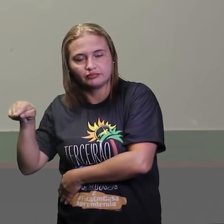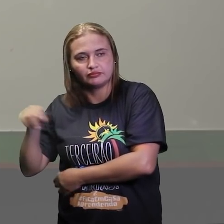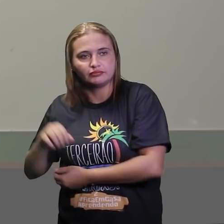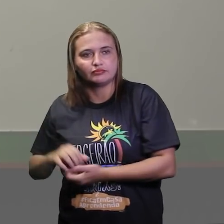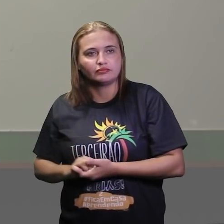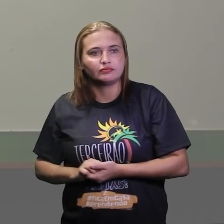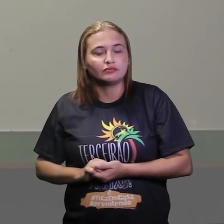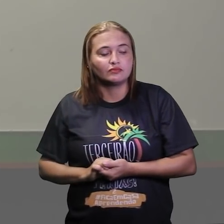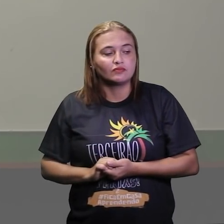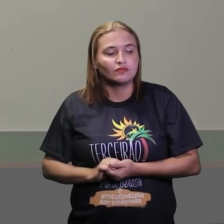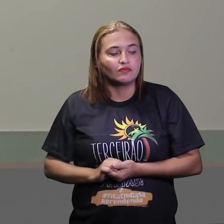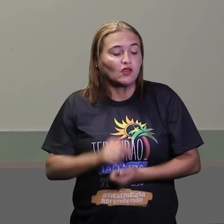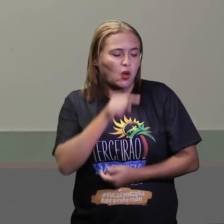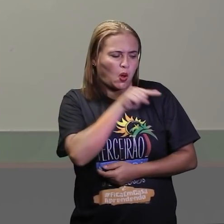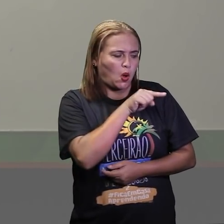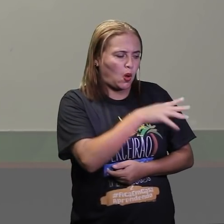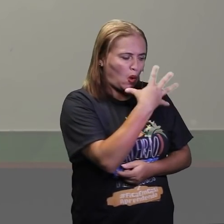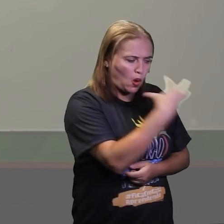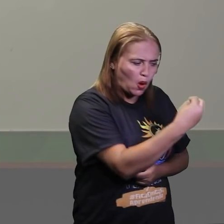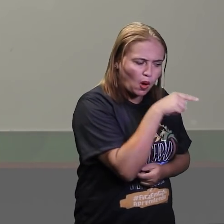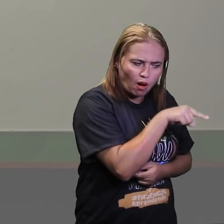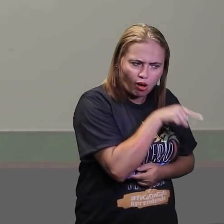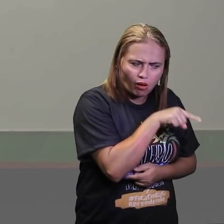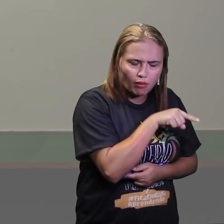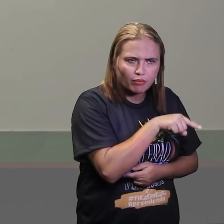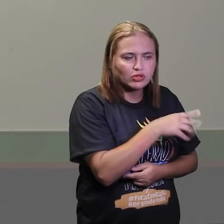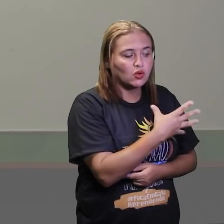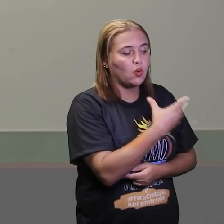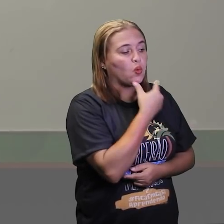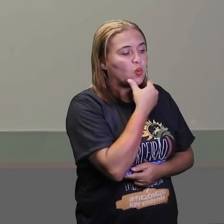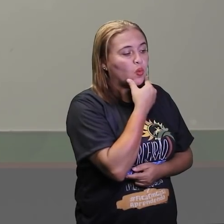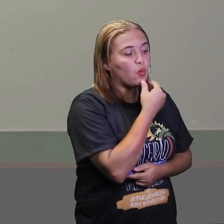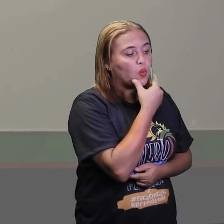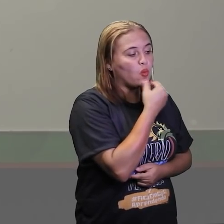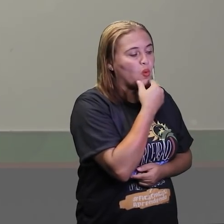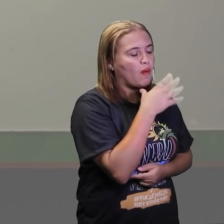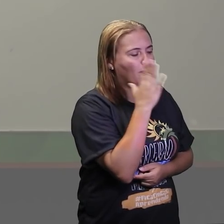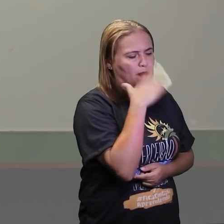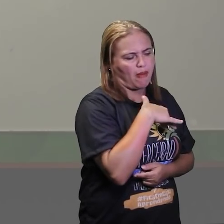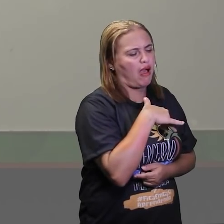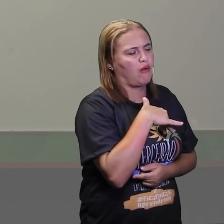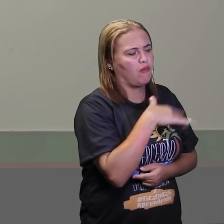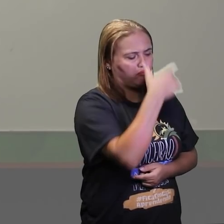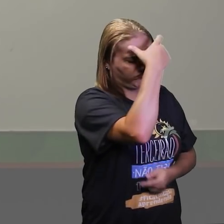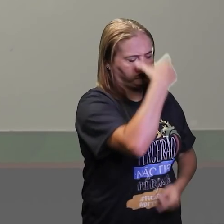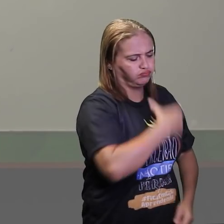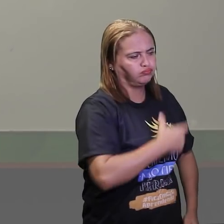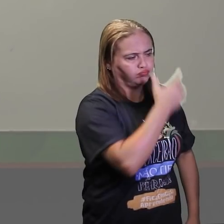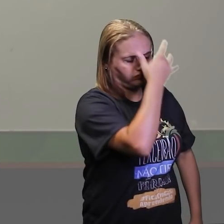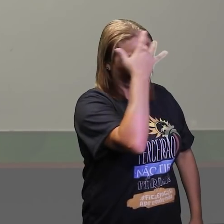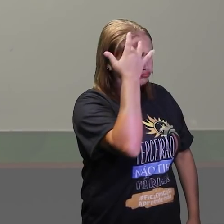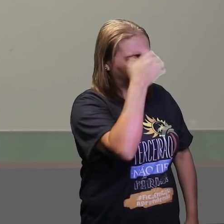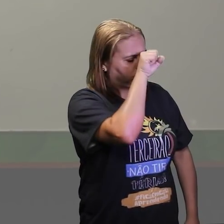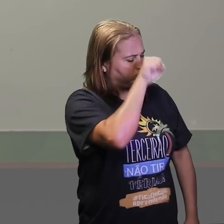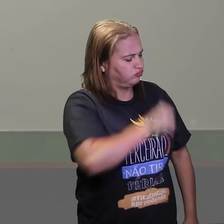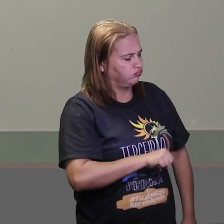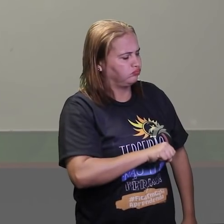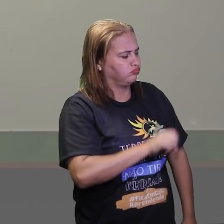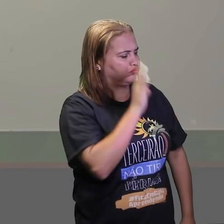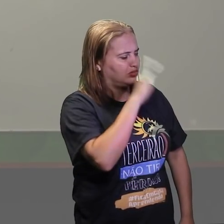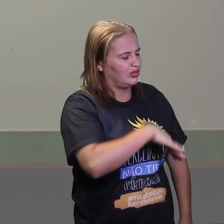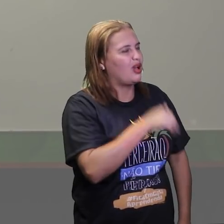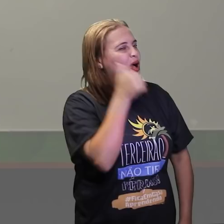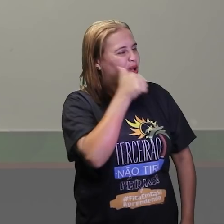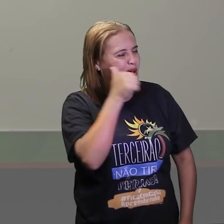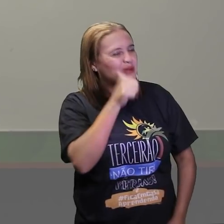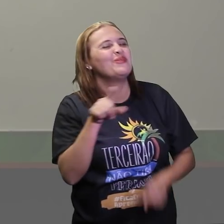em Hobbes, o homem é mau. Olha só aqui, ó, presta atenção, o ser humano é mau. Vou botar o ser humano, porque a mulher também é má, né?